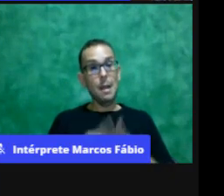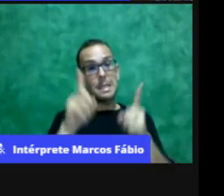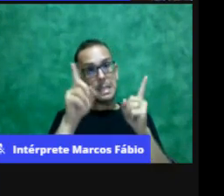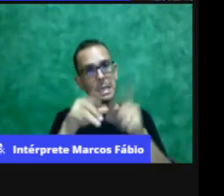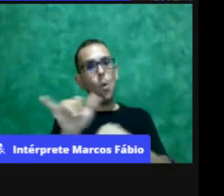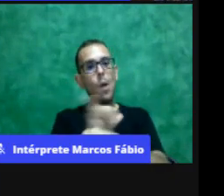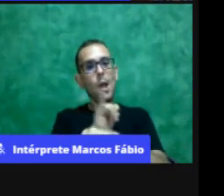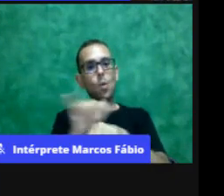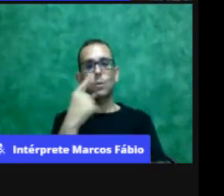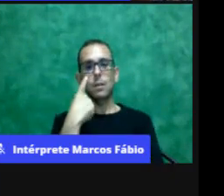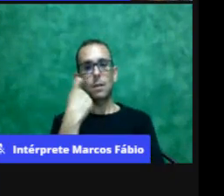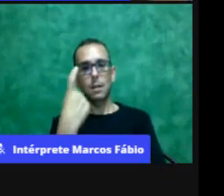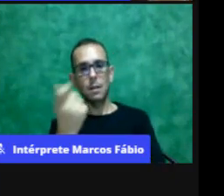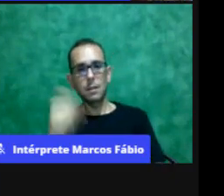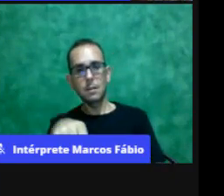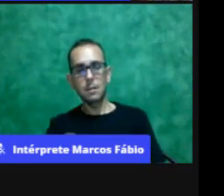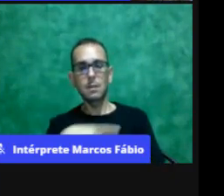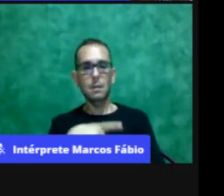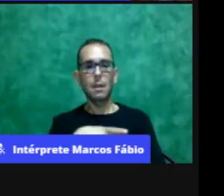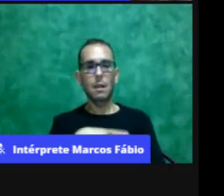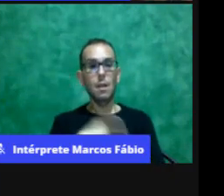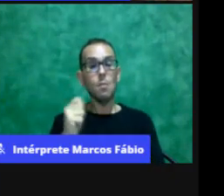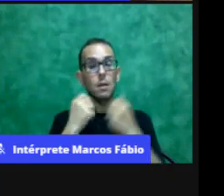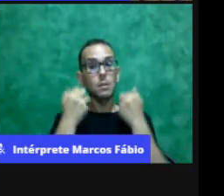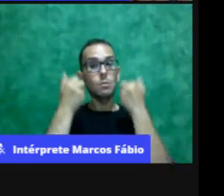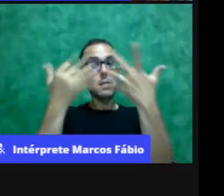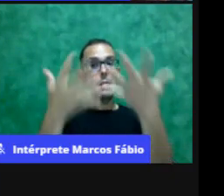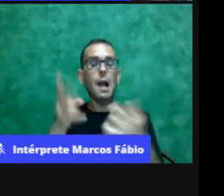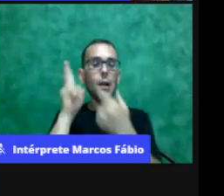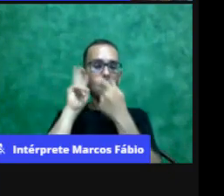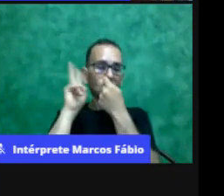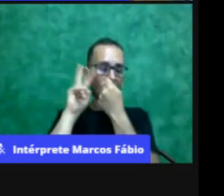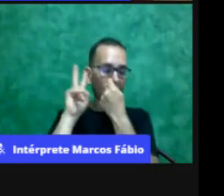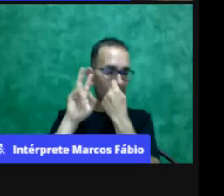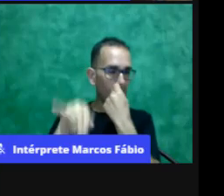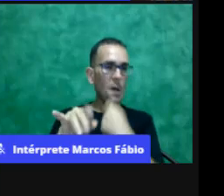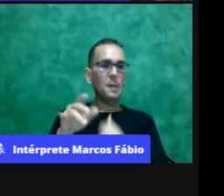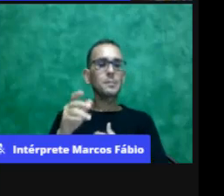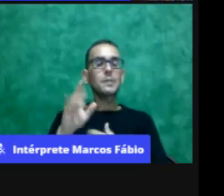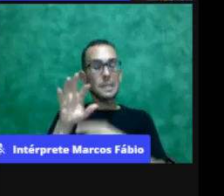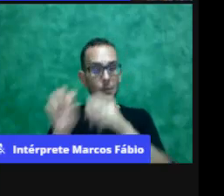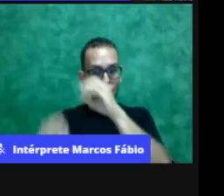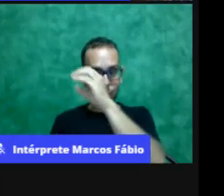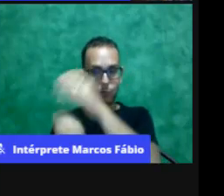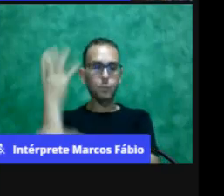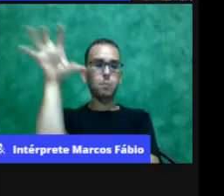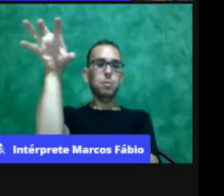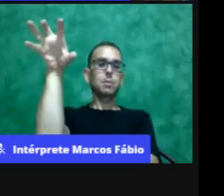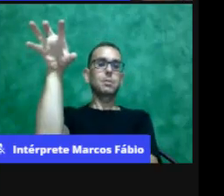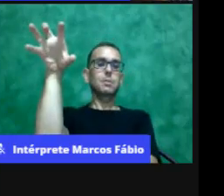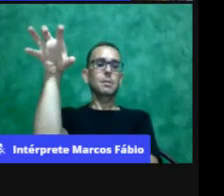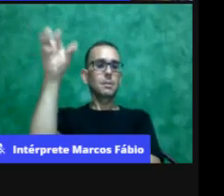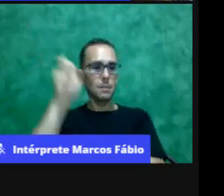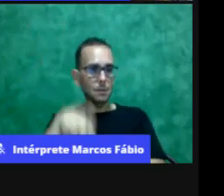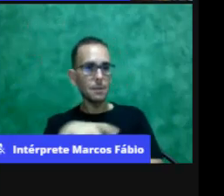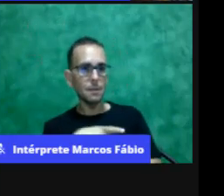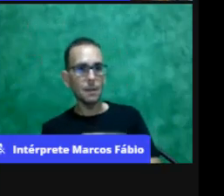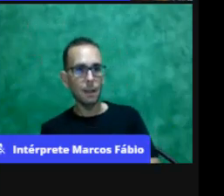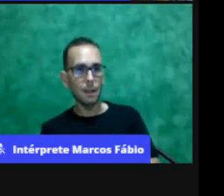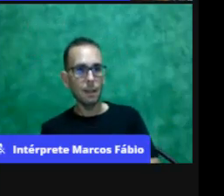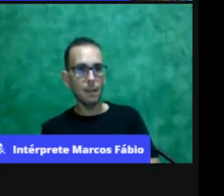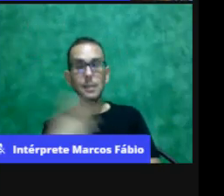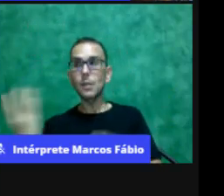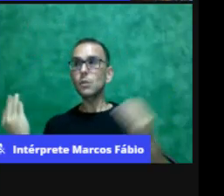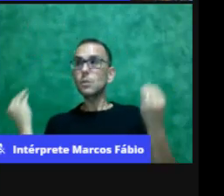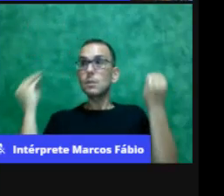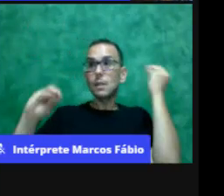muito interessante, vocês vão ver, que dá para contar história, você se transforma no bonequinho, e eu já vi da rede, porque se eu fosse trazer